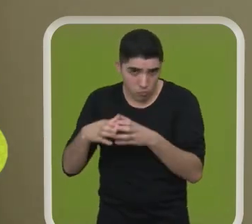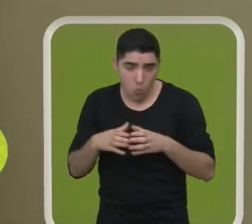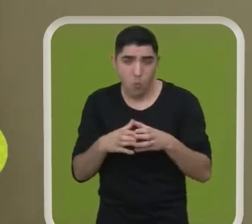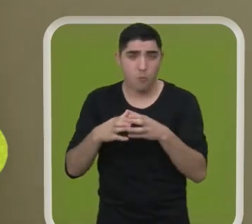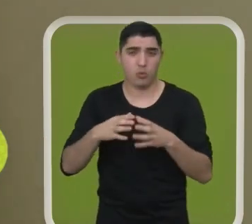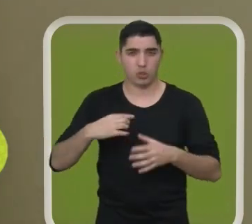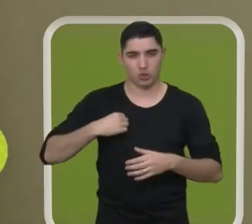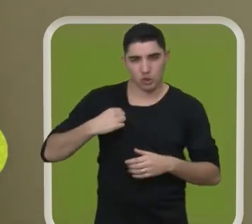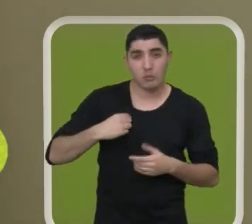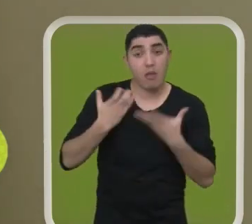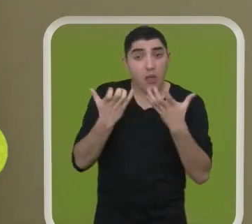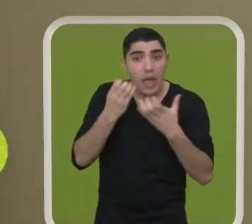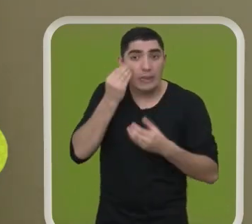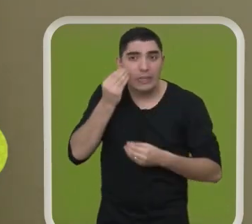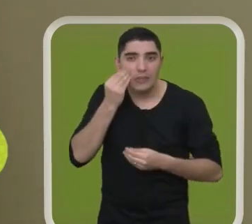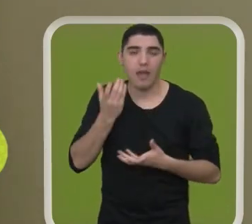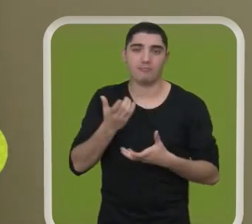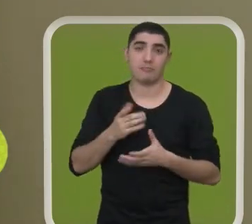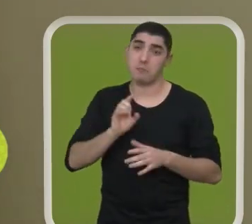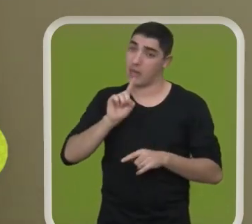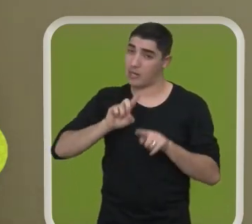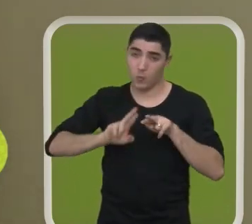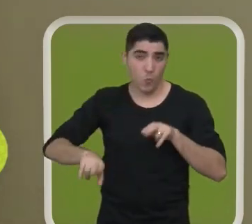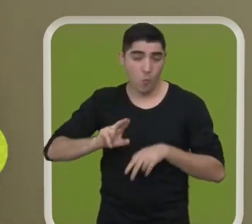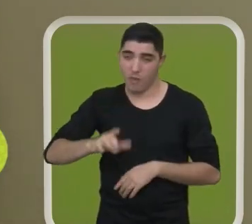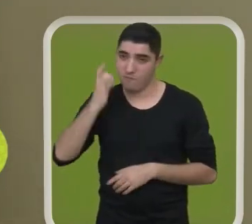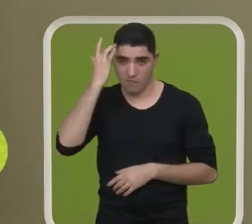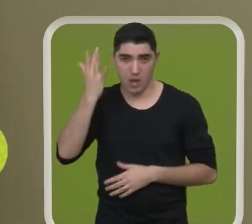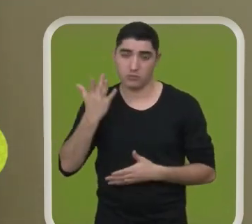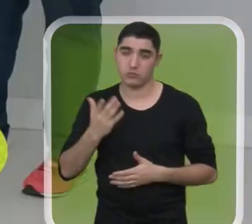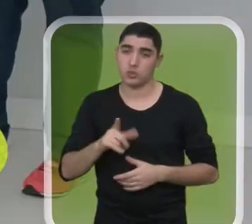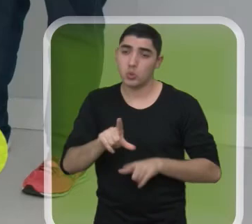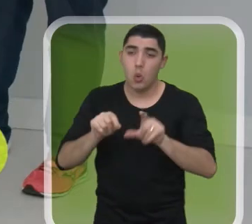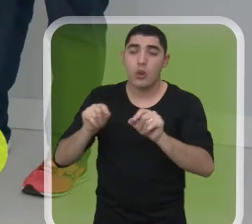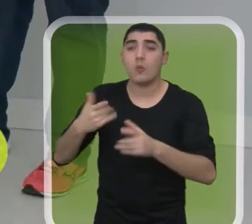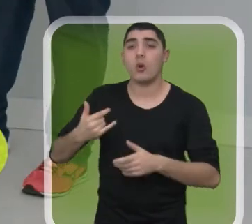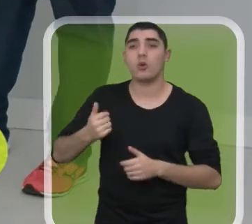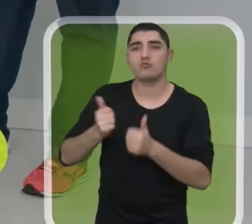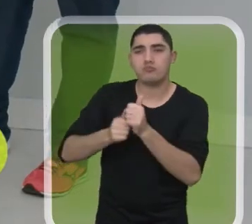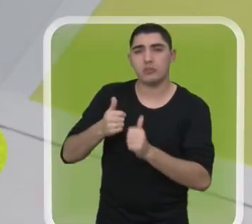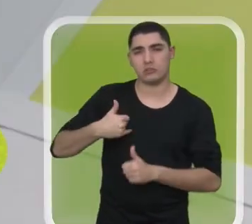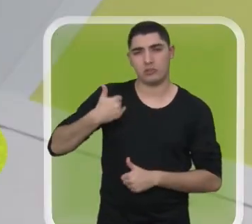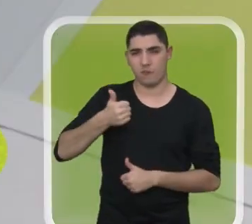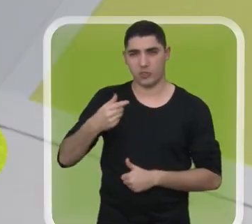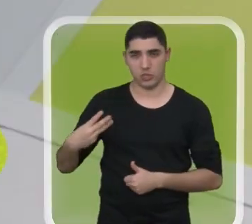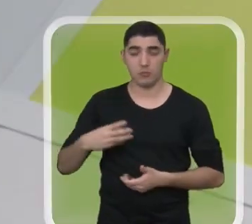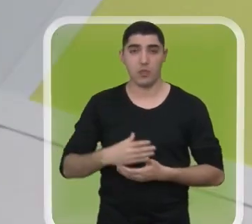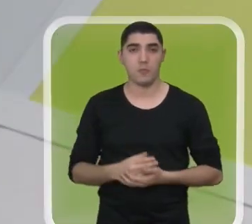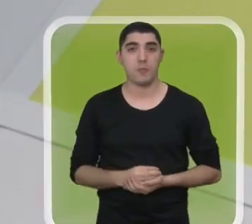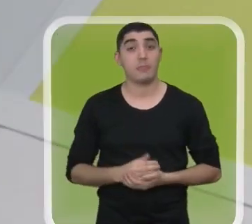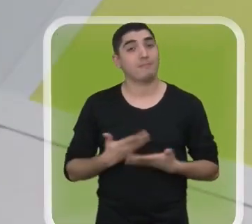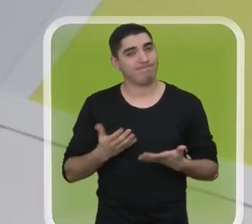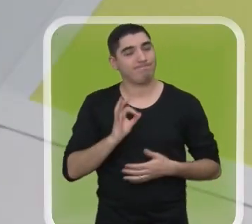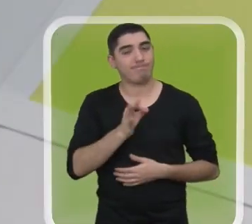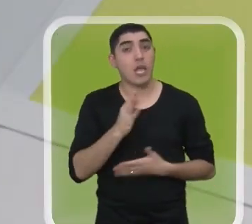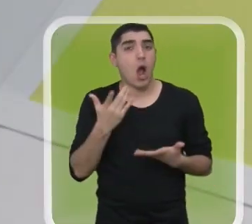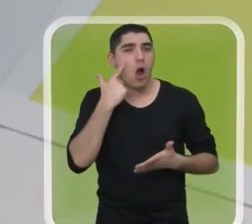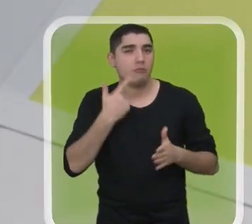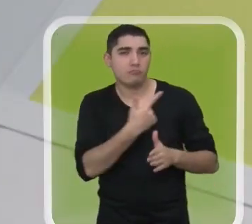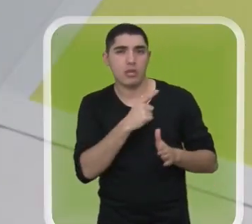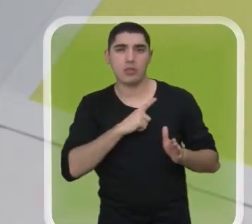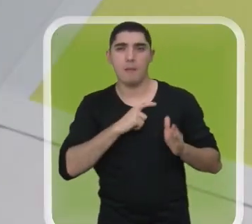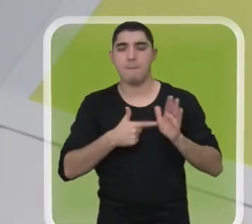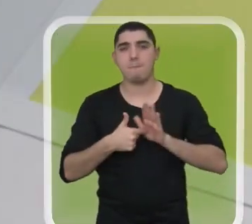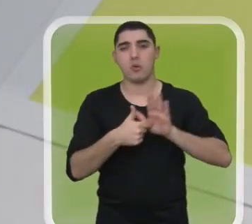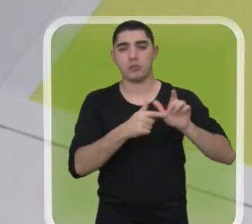entendo que não é fácil você escolher jogadores até 23 anos. Não é fácil não. Vamos colocar aqui na tabela, na tela, meu caro Matheus, a tabela, o